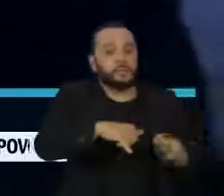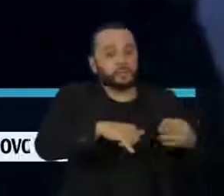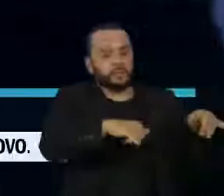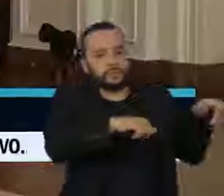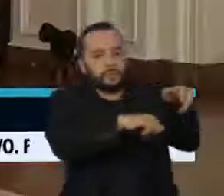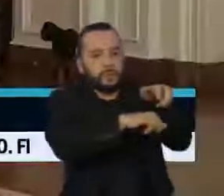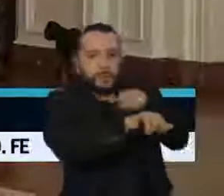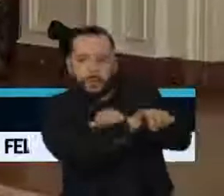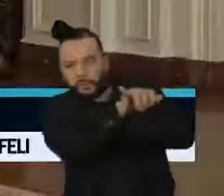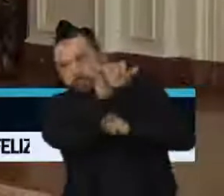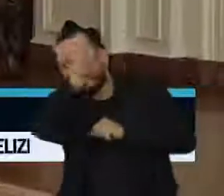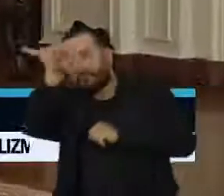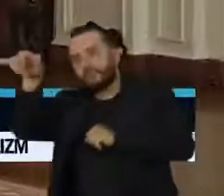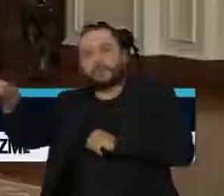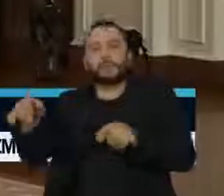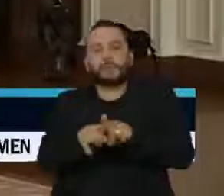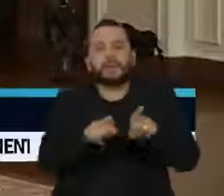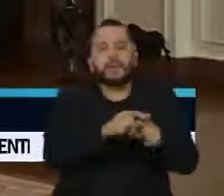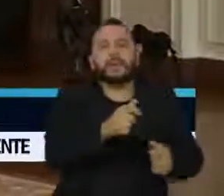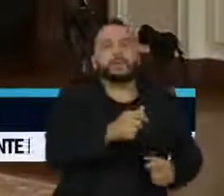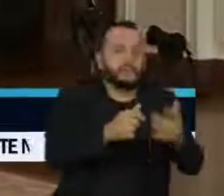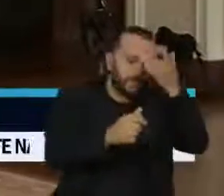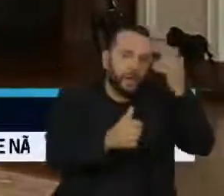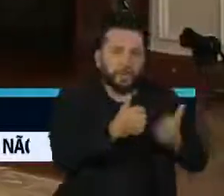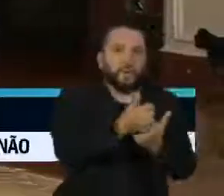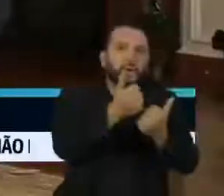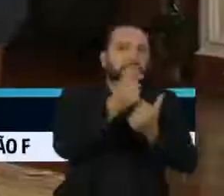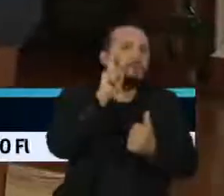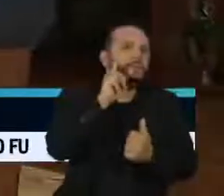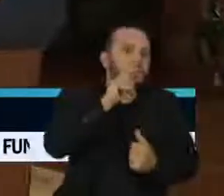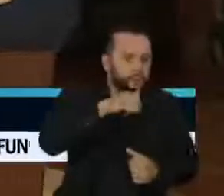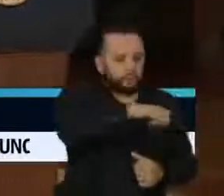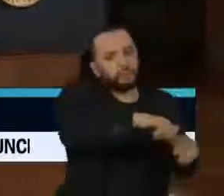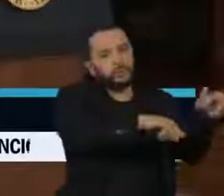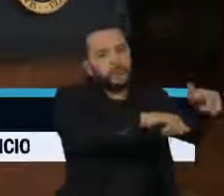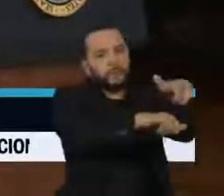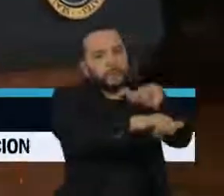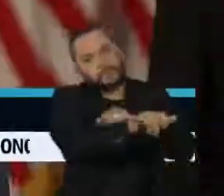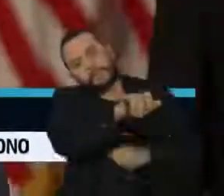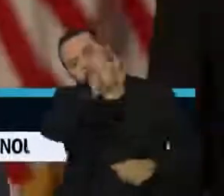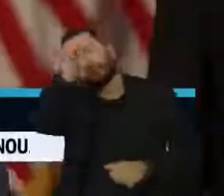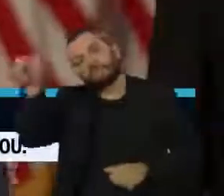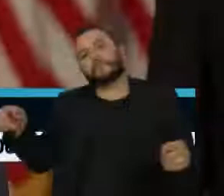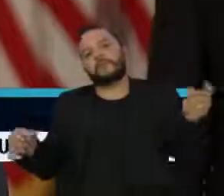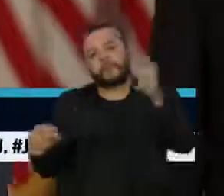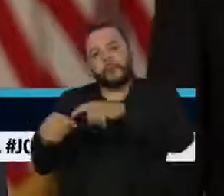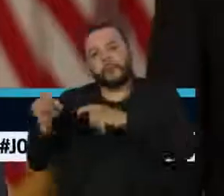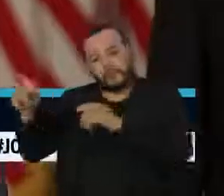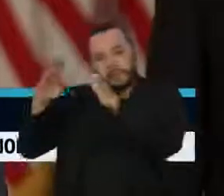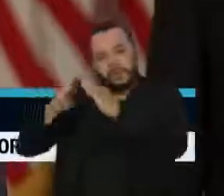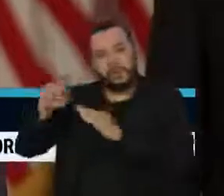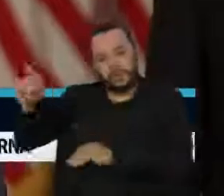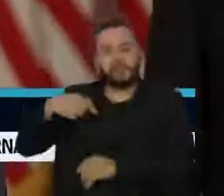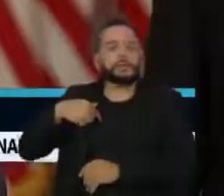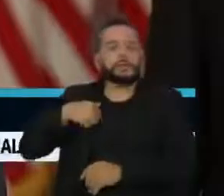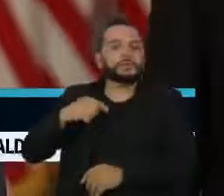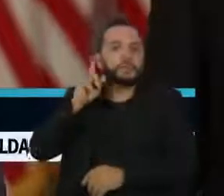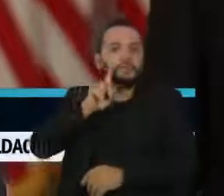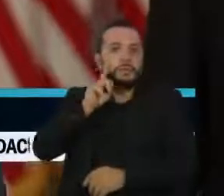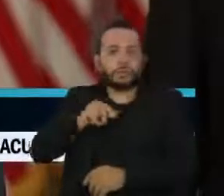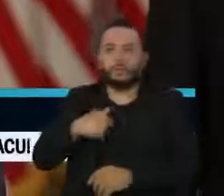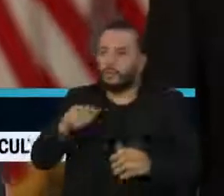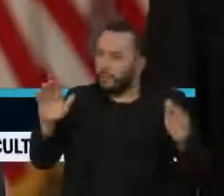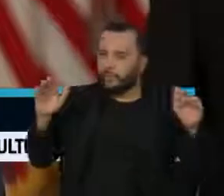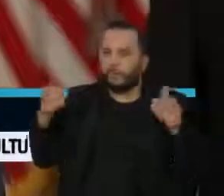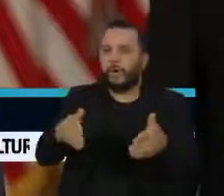da operação. Sob pressão, Biden deu coletiva hoje na Casa Branca. Disse que o foco é para retirar